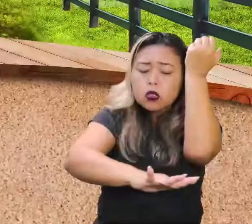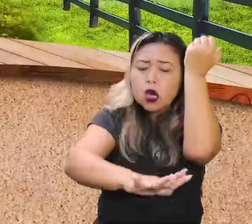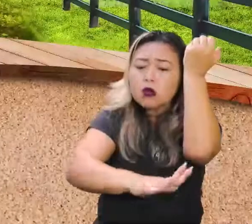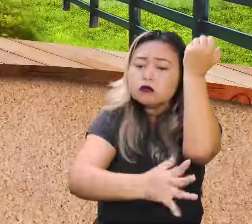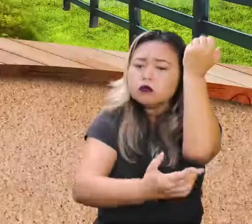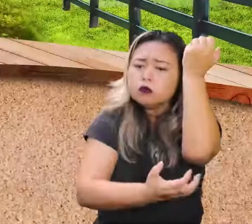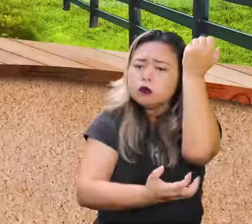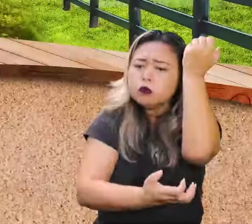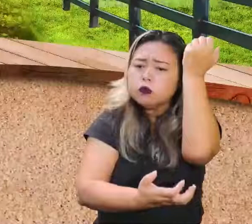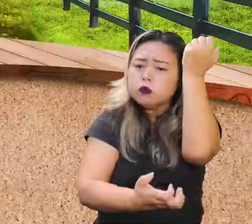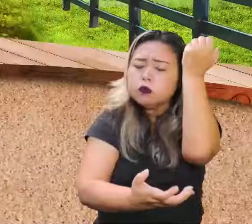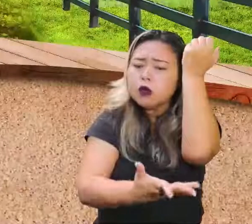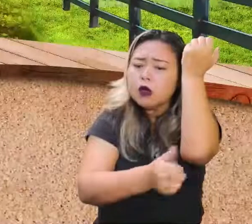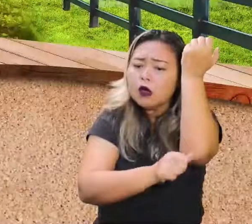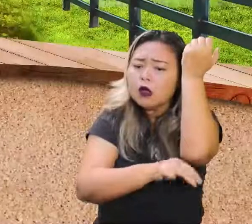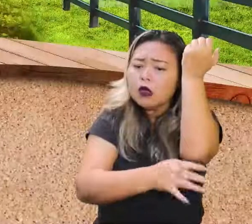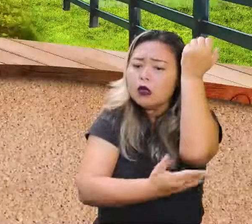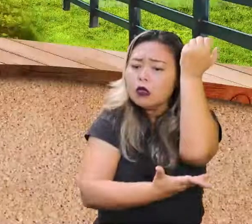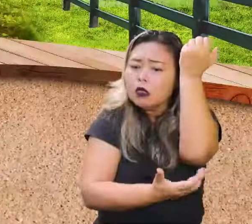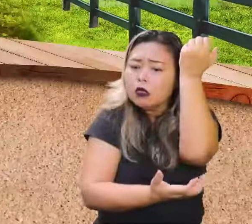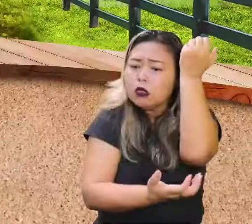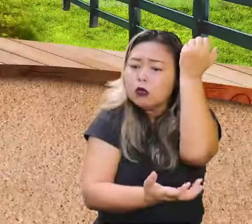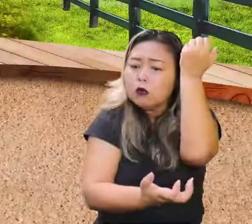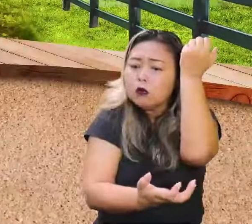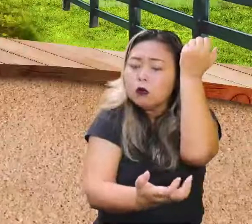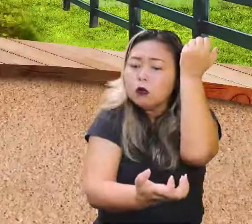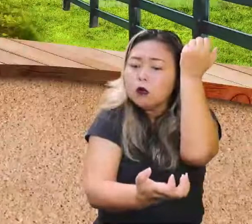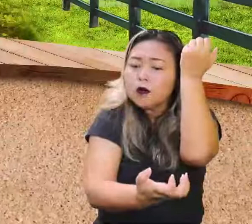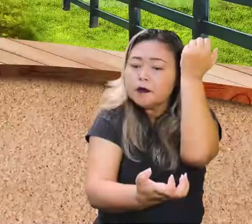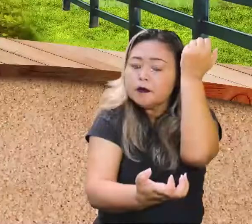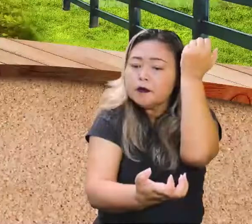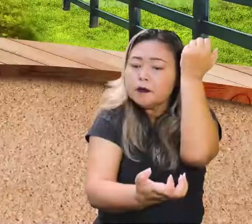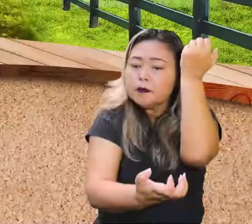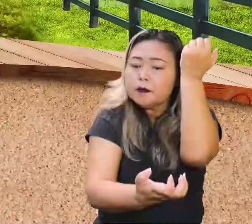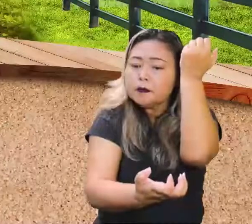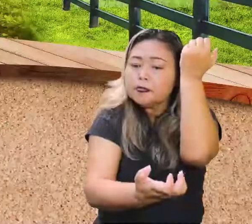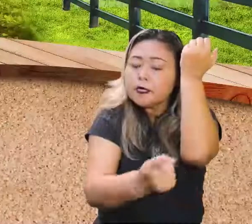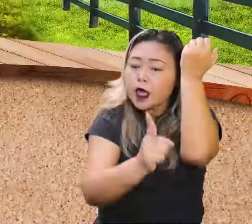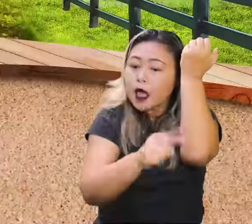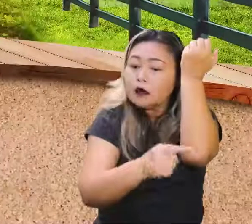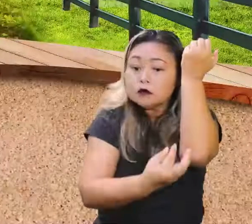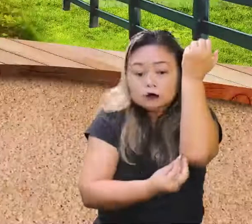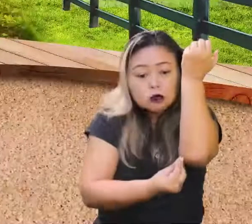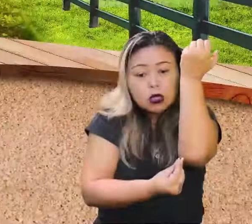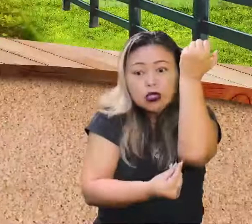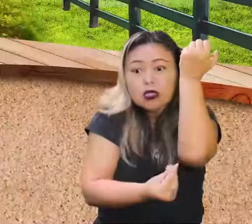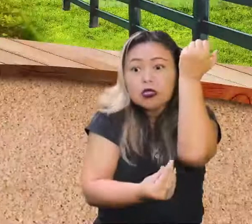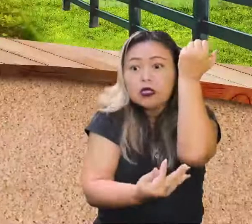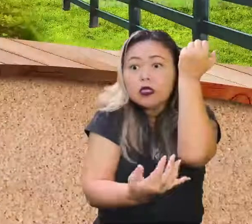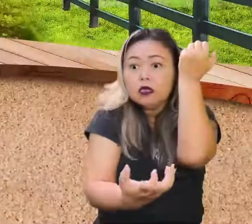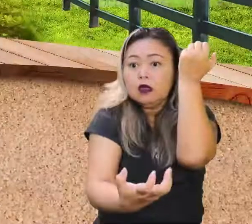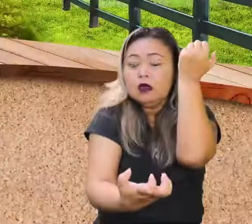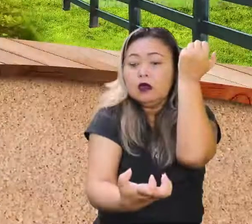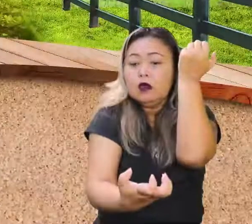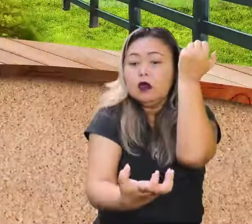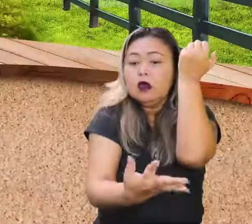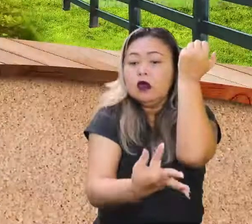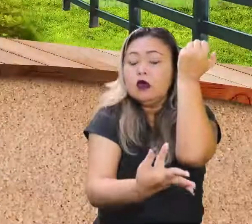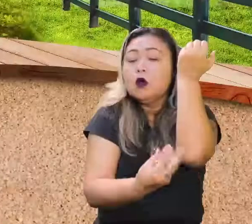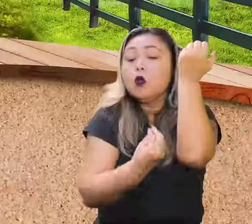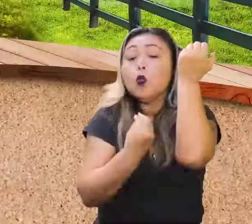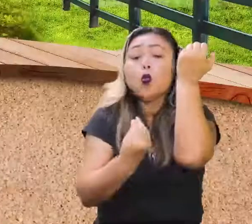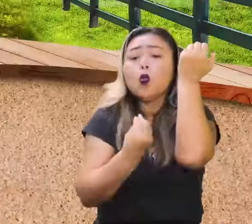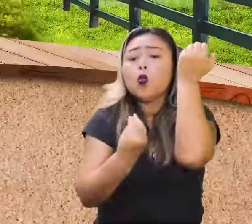de decomposição, o processo de fermentação, ele é altamente corrosivo. Corrosivo em que